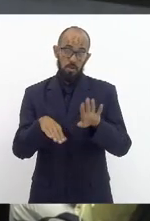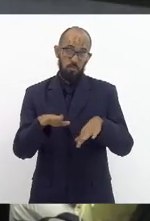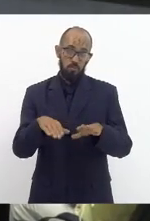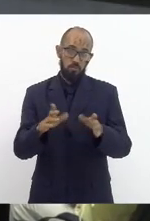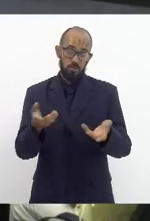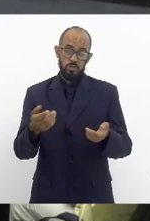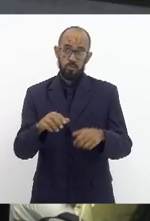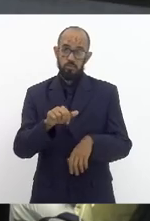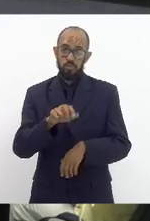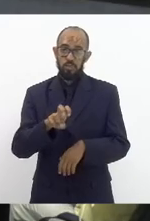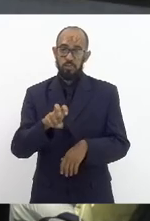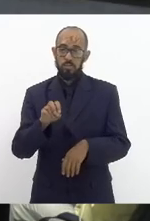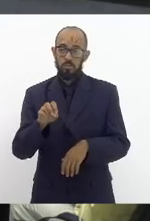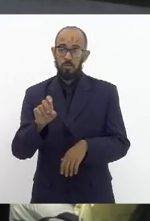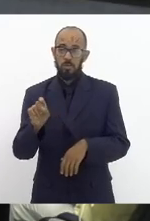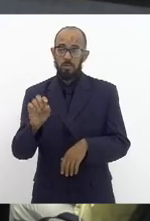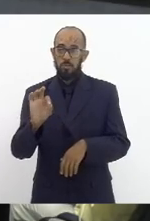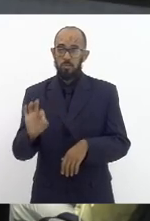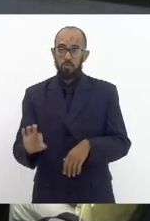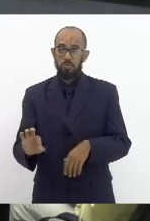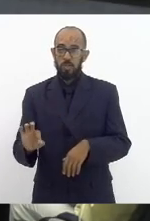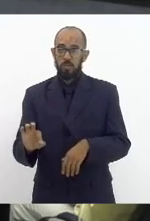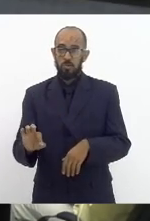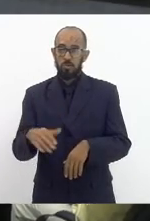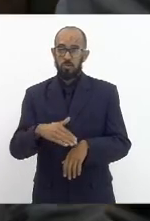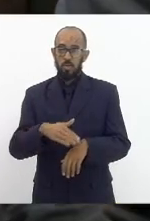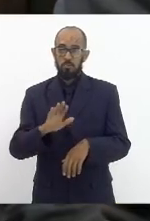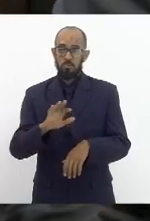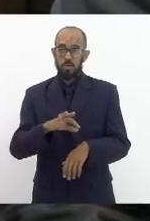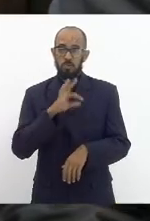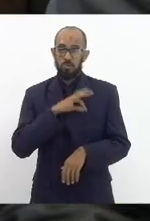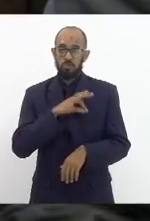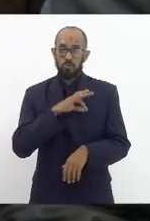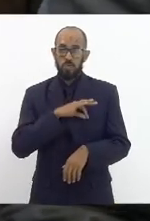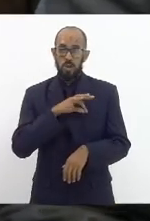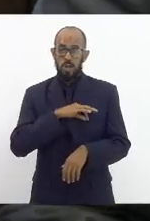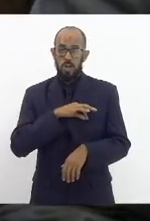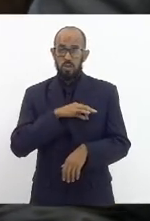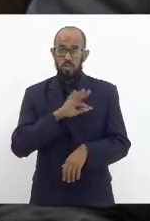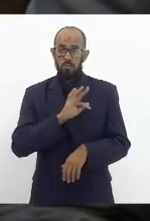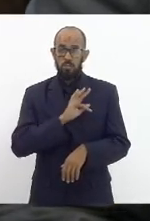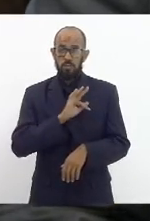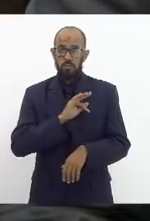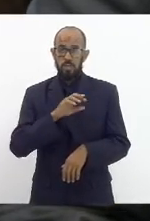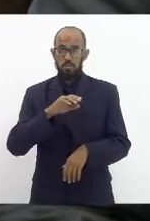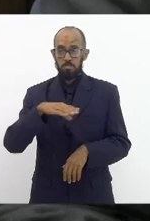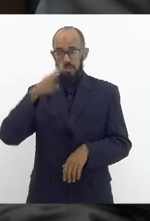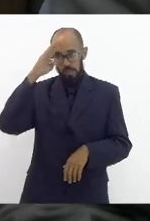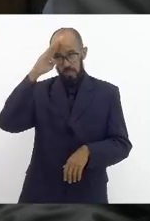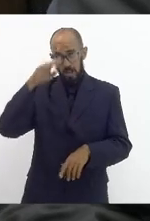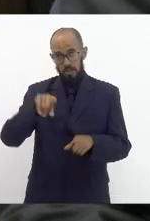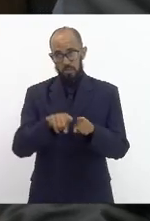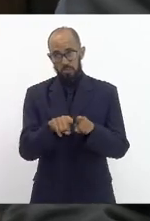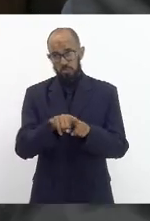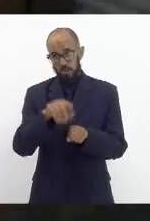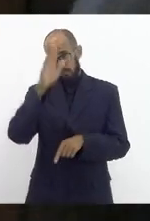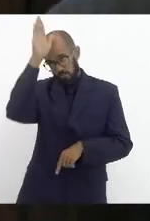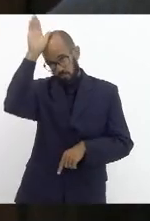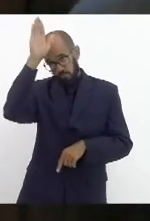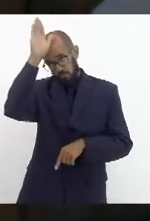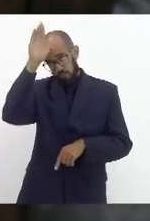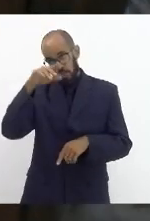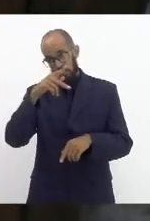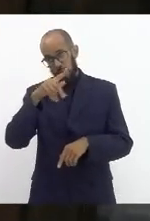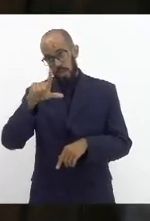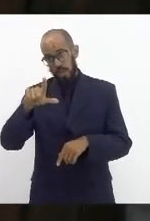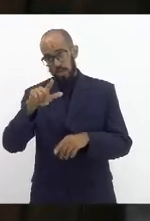regularizar os 150% do aumento do policial militar e dos bombeiros, que é um projeto autorizativo,